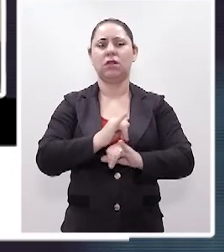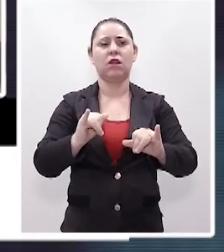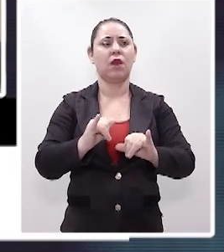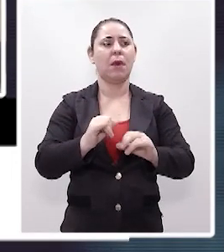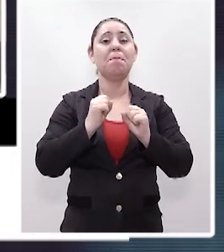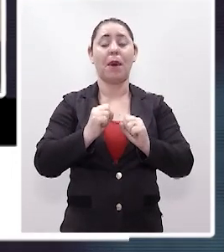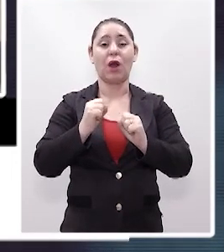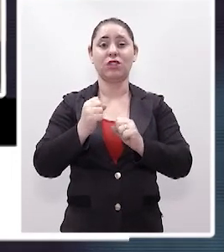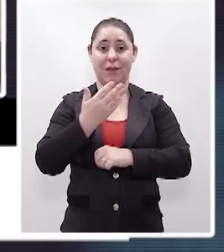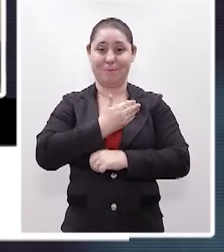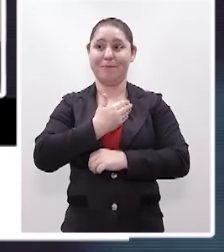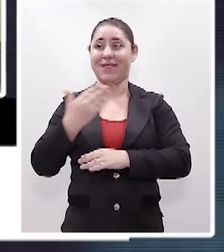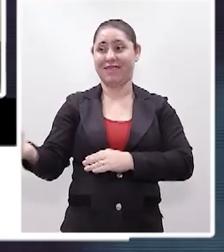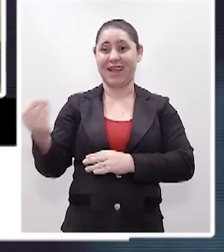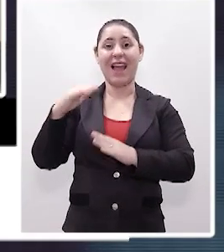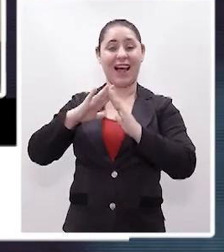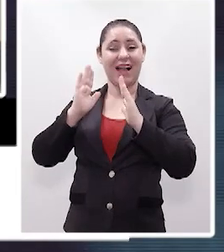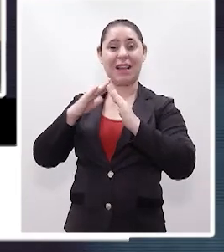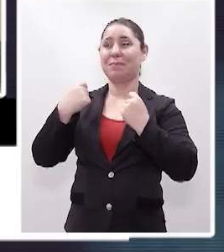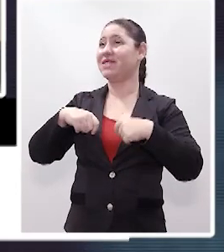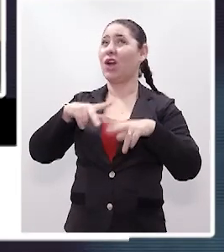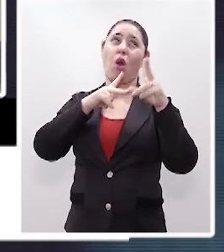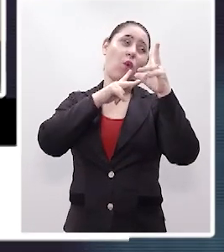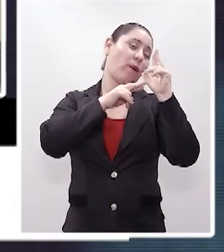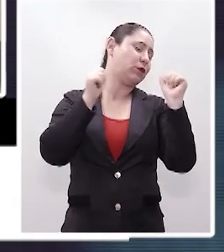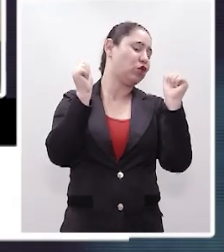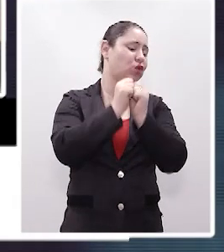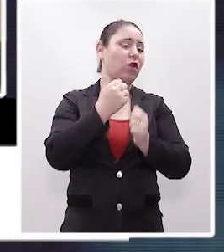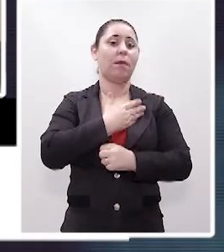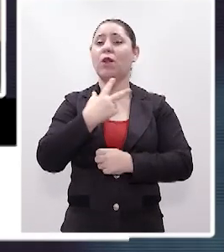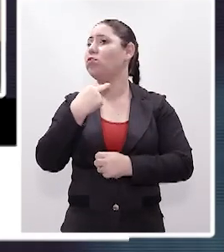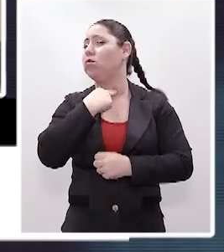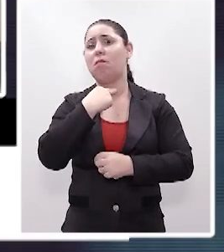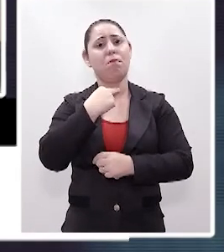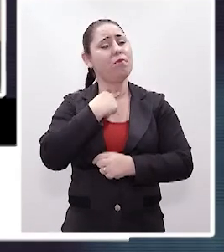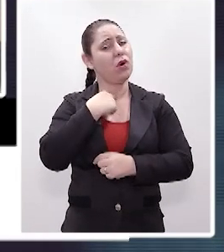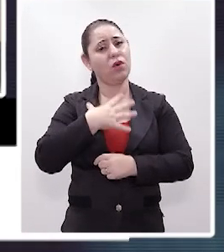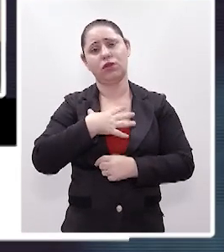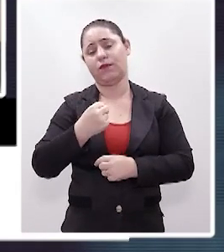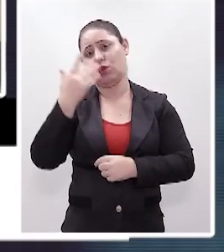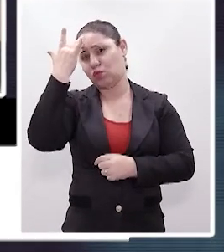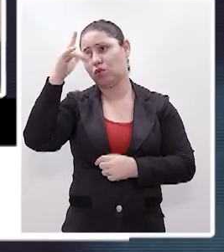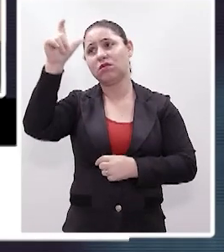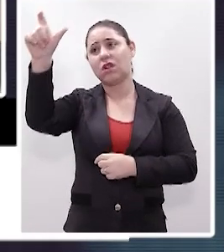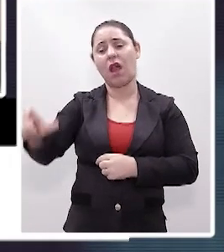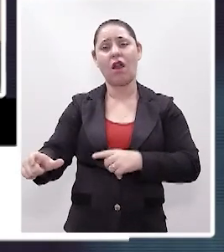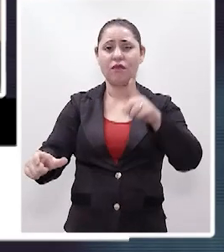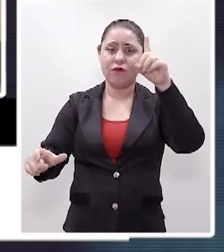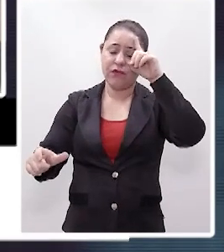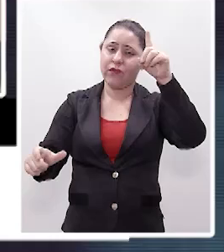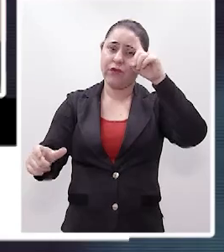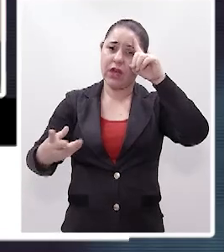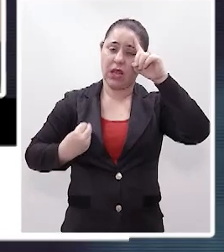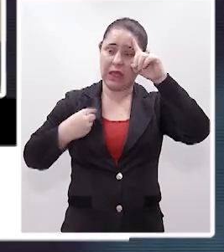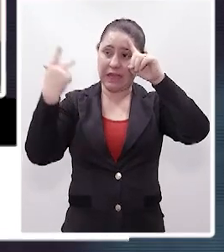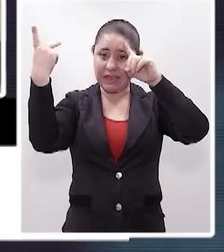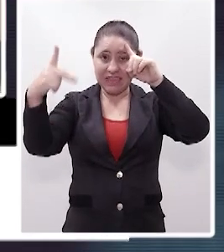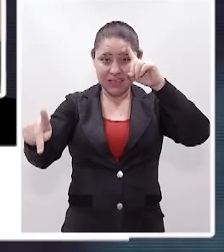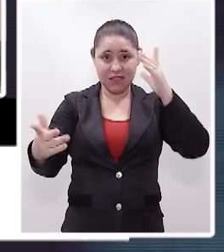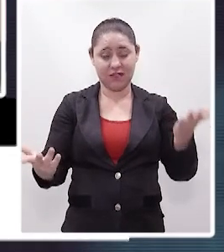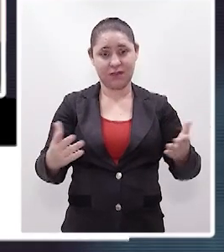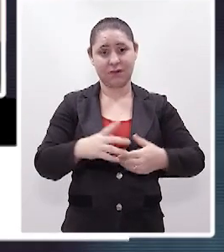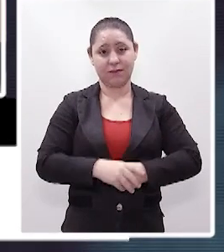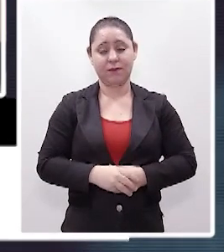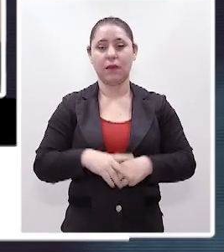mãe, pode levar amigos em casa, eu preciso trazer minha amiga para dormir em casa. Eu falei, não pode, filha. Eu não sei como que é a rotina dos pais dessa